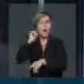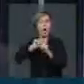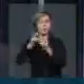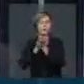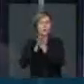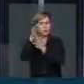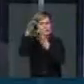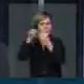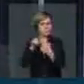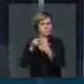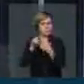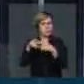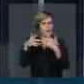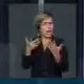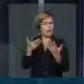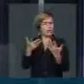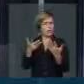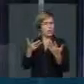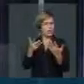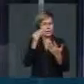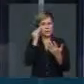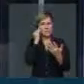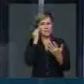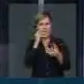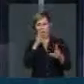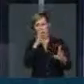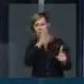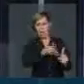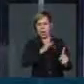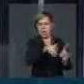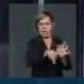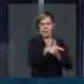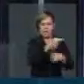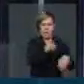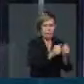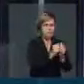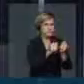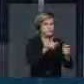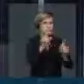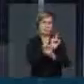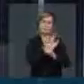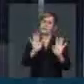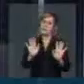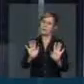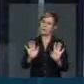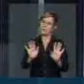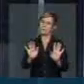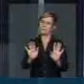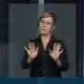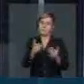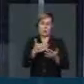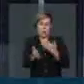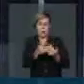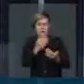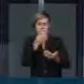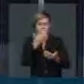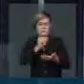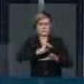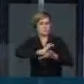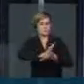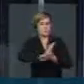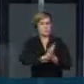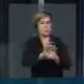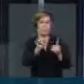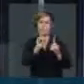colocado no paredão e simplesmente estar na mira de qualquer tipo de acusação, de qualquer tipo de perseguição, por simplesmente